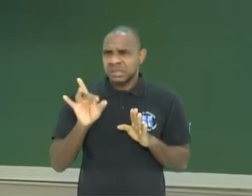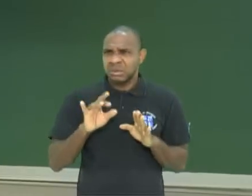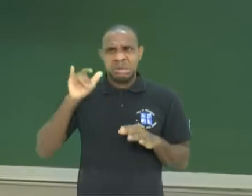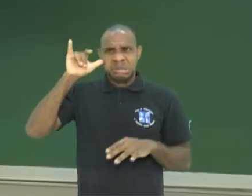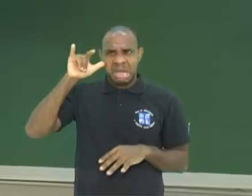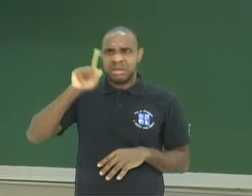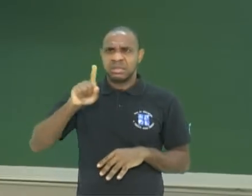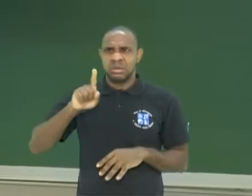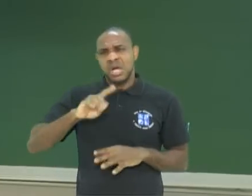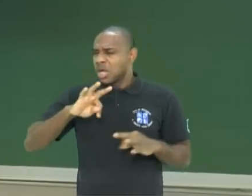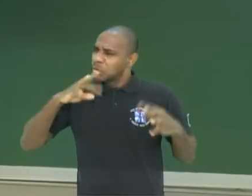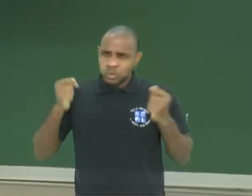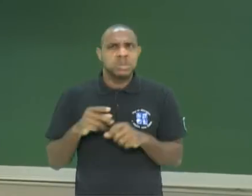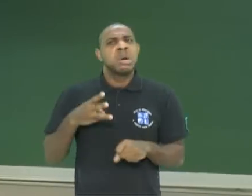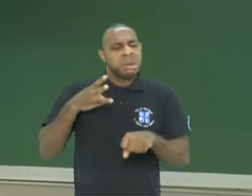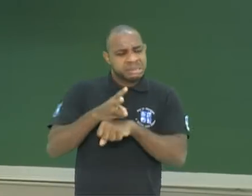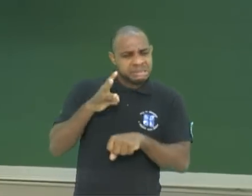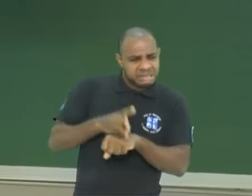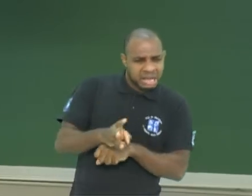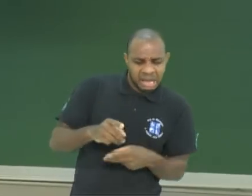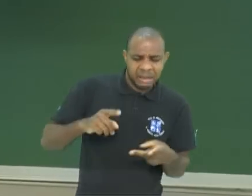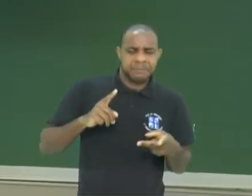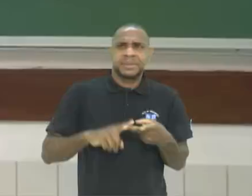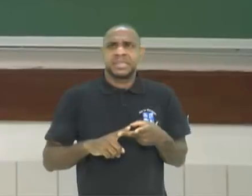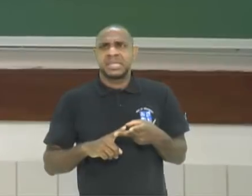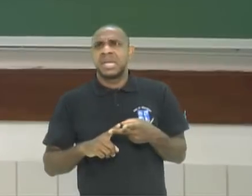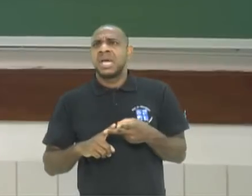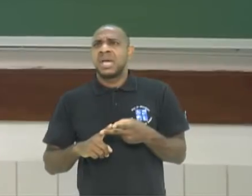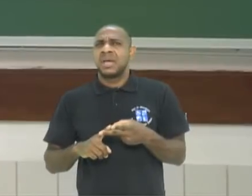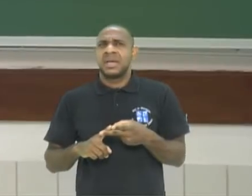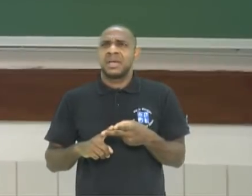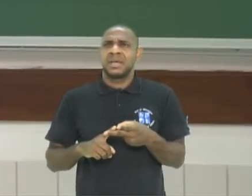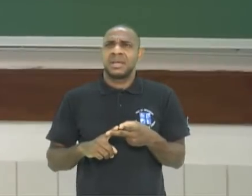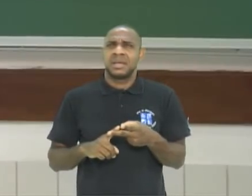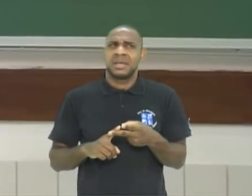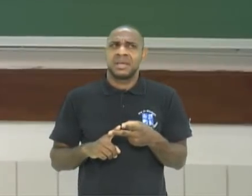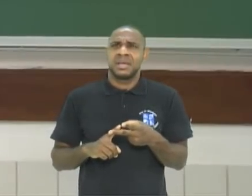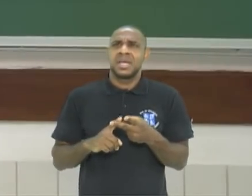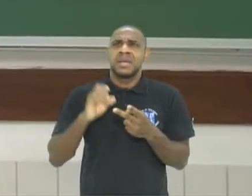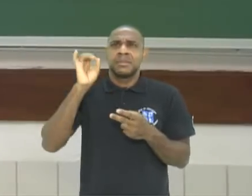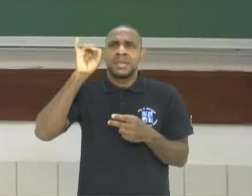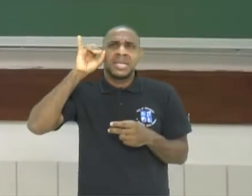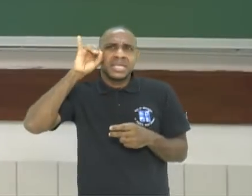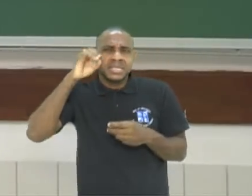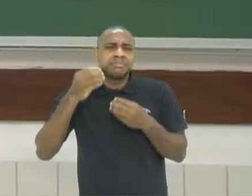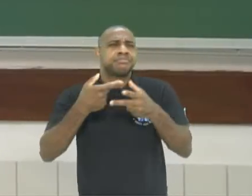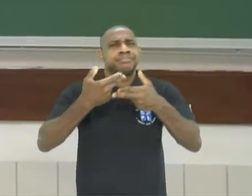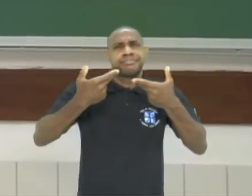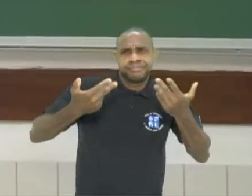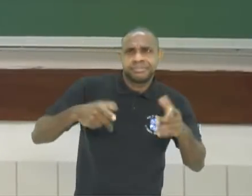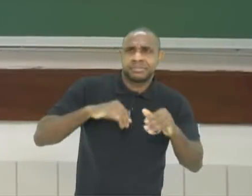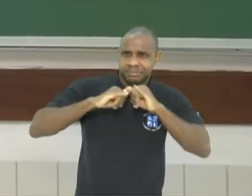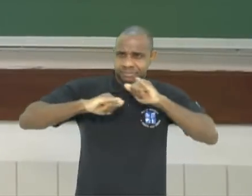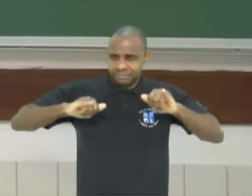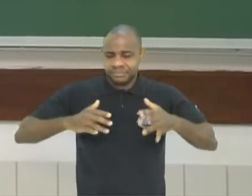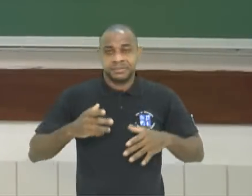Estou falando ali também do WhatsApp. Se você recebe alguma notícia, verifique antes de você transmitir essa